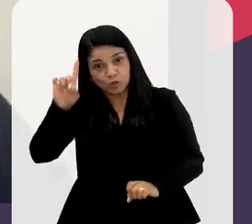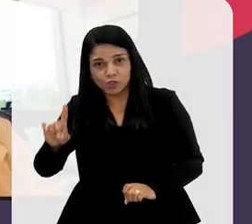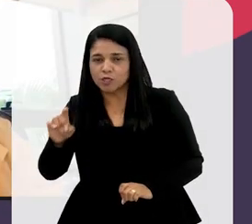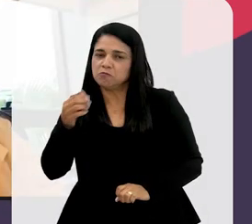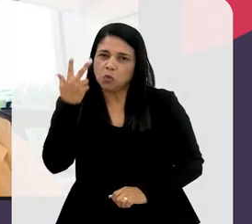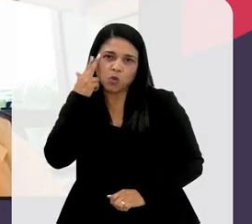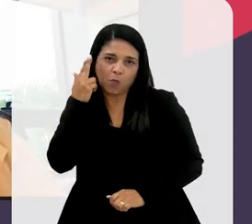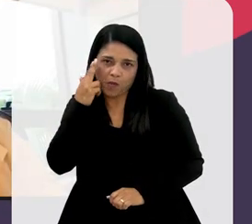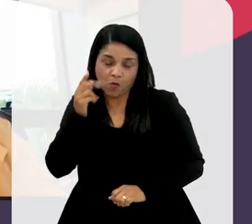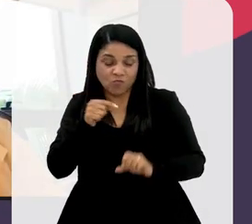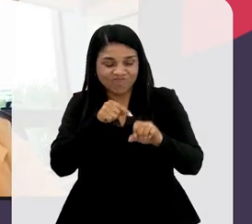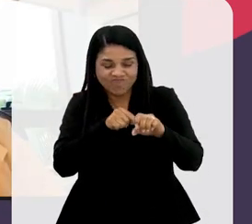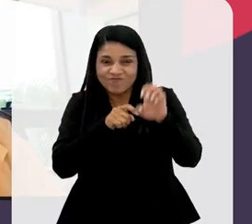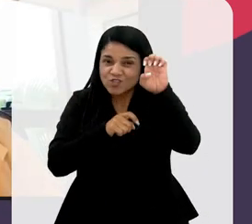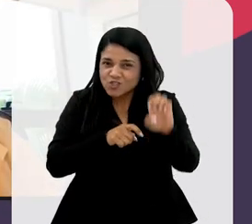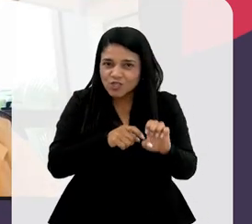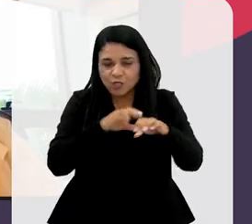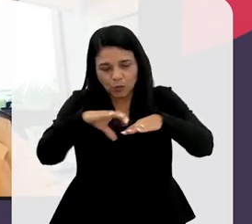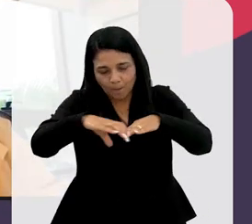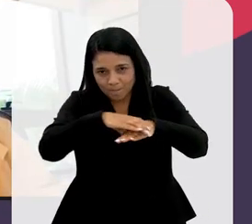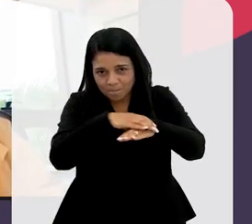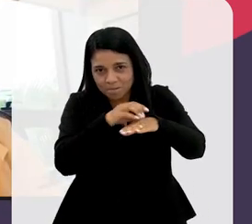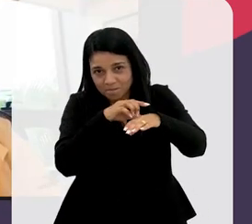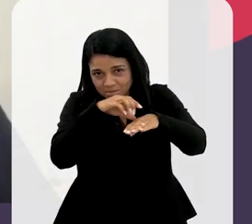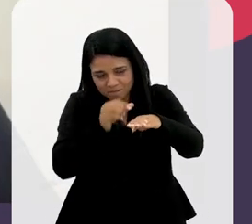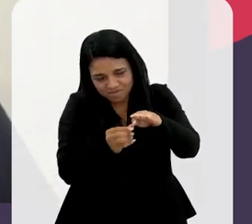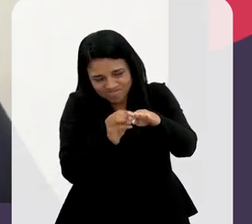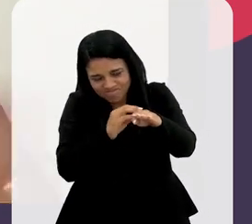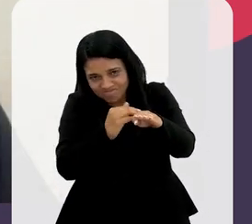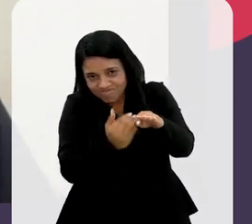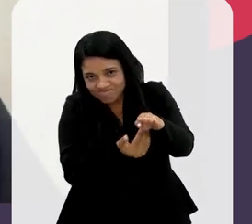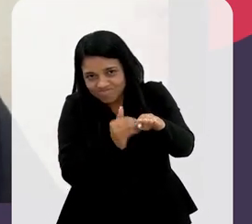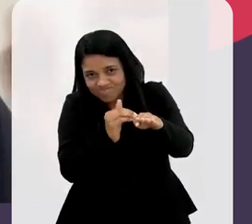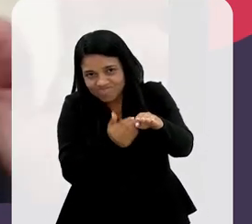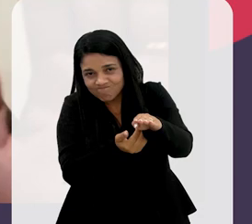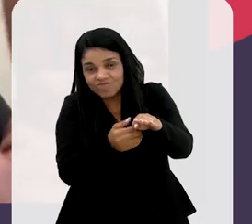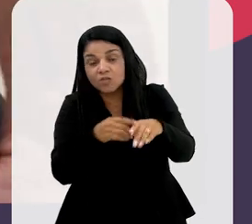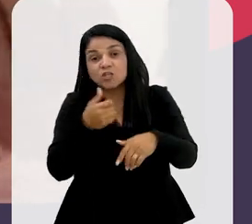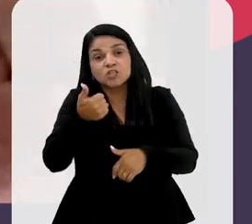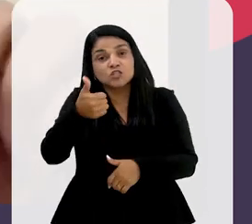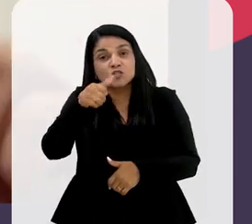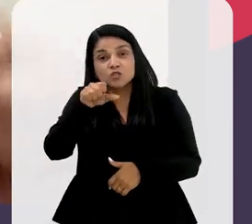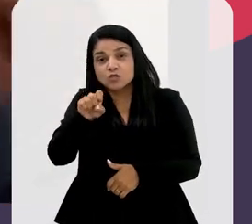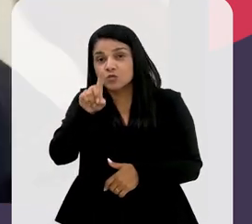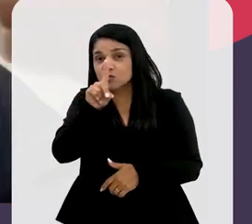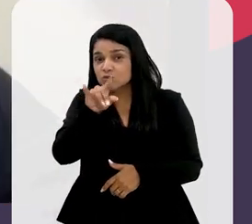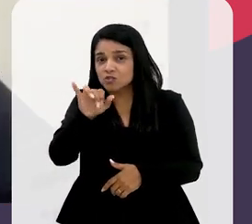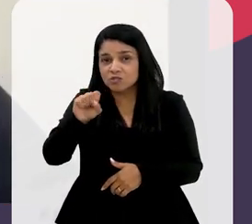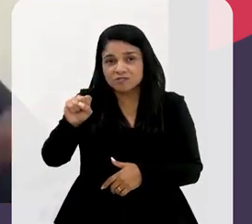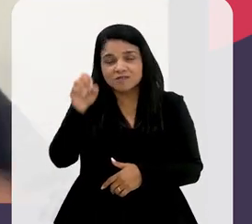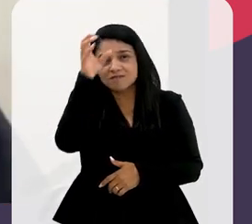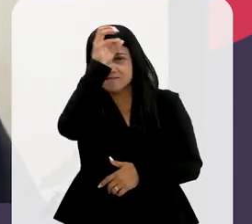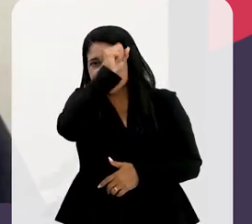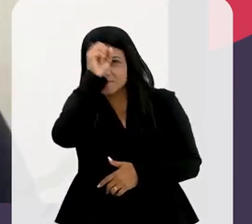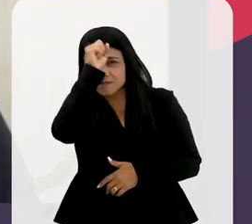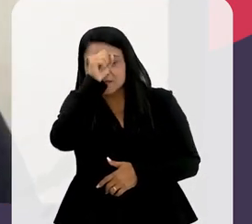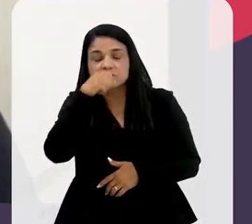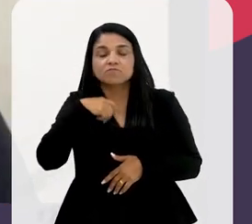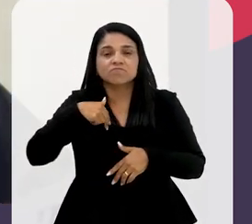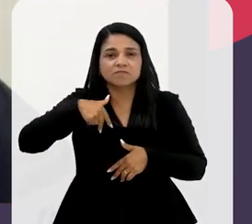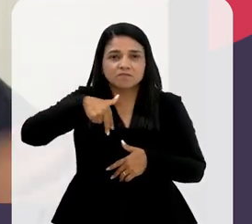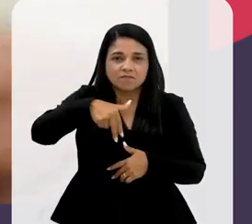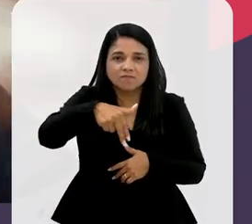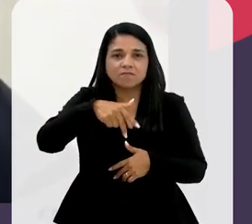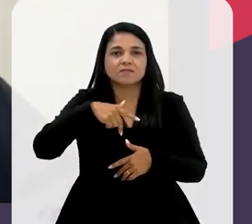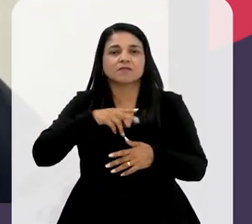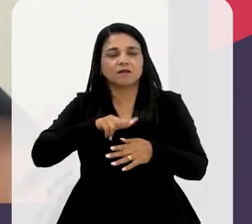esquerdo. No direito ficou tudo normal, no esquerdo não. Então eu fiquei ainda 18 dias para aprender